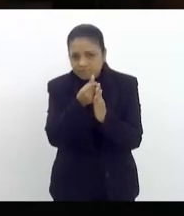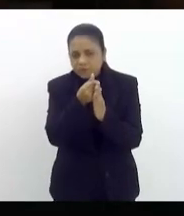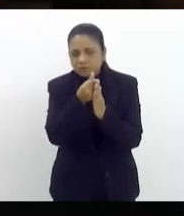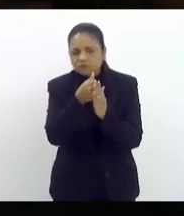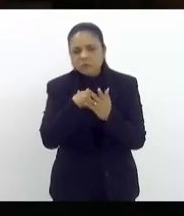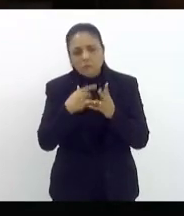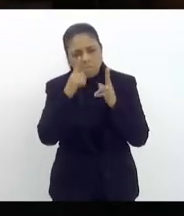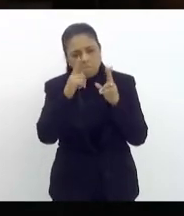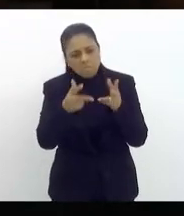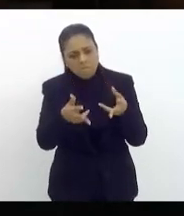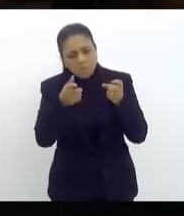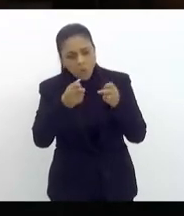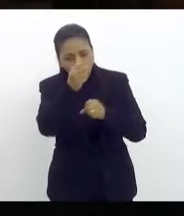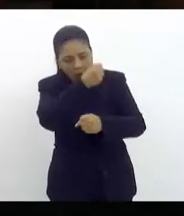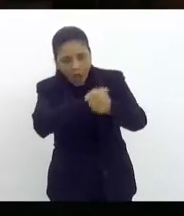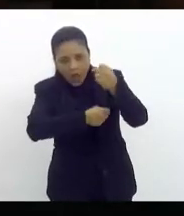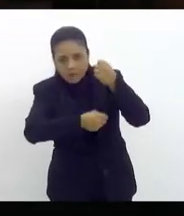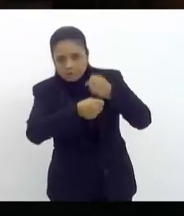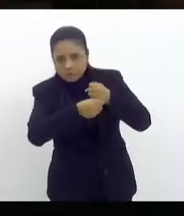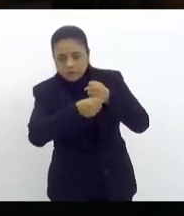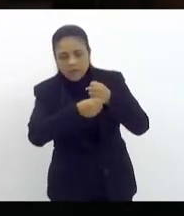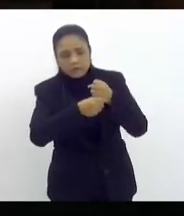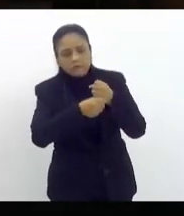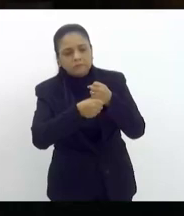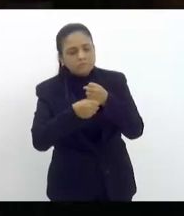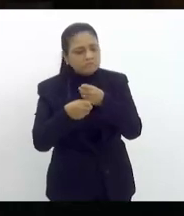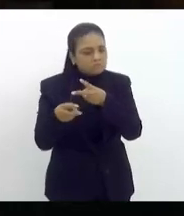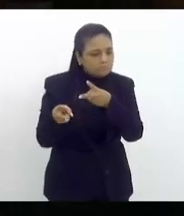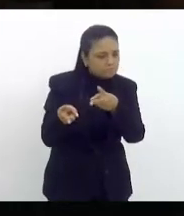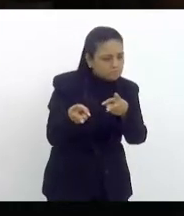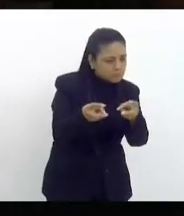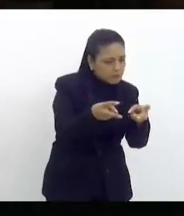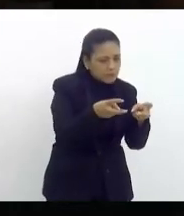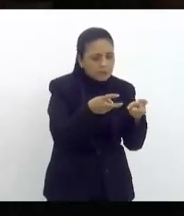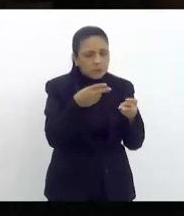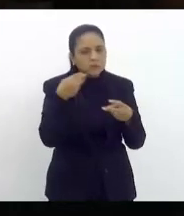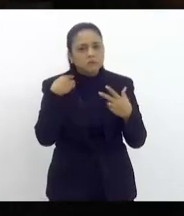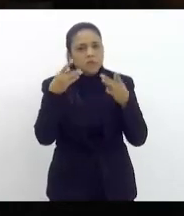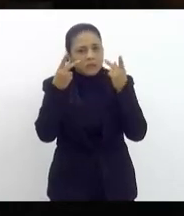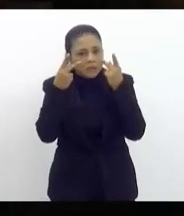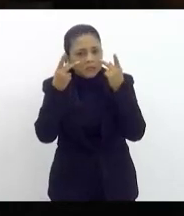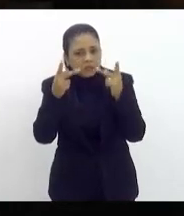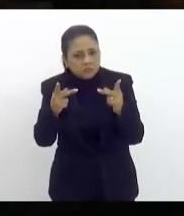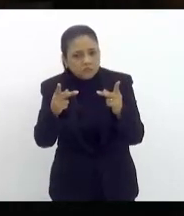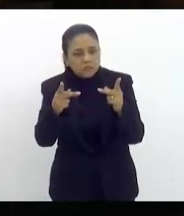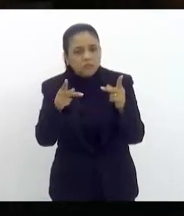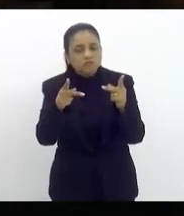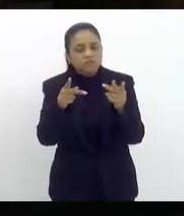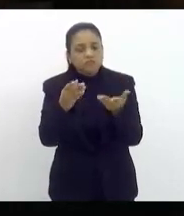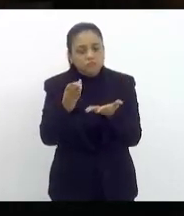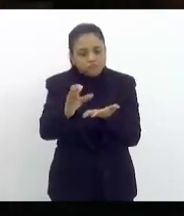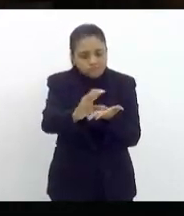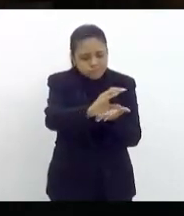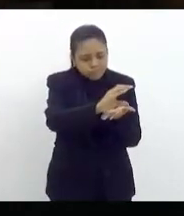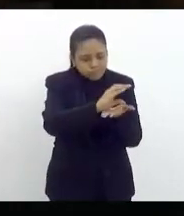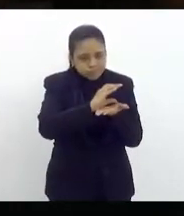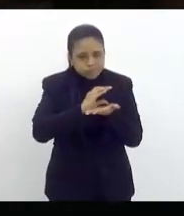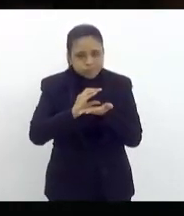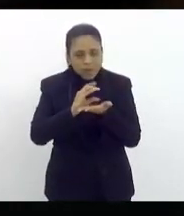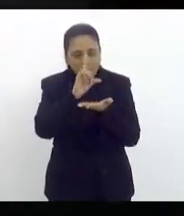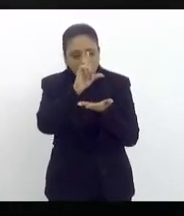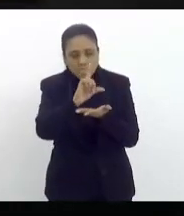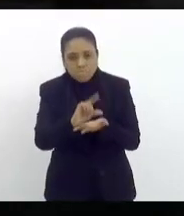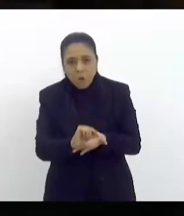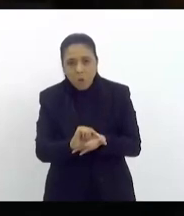passado e isso nós testemunhamos todos aqui, os recursos destinados a programas e